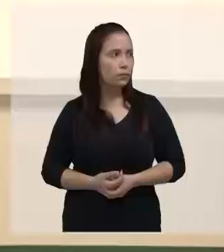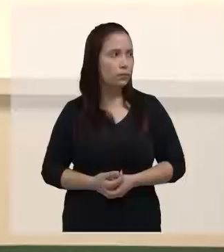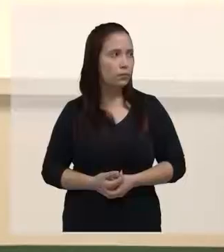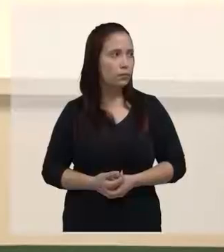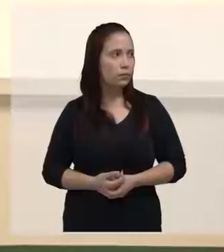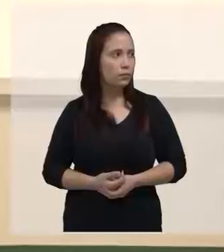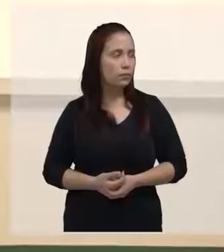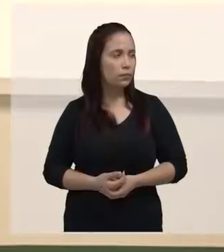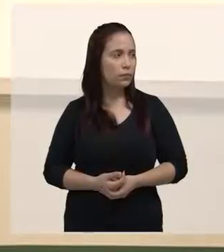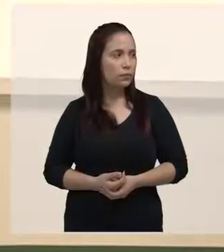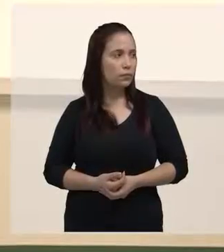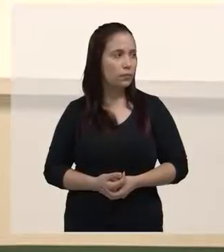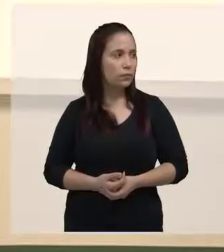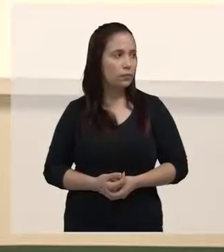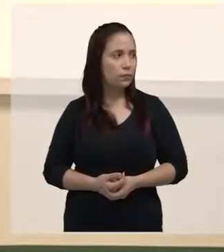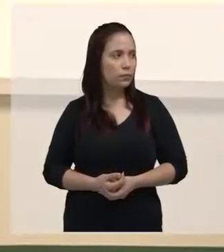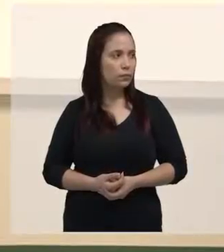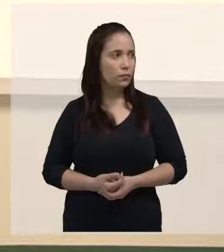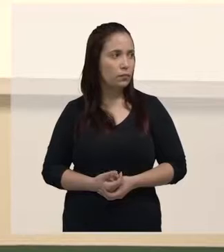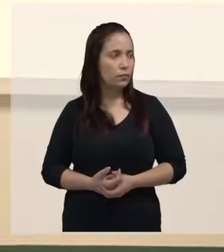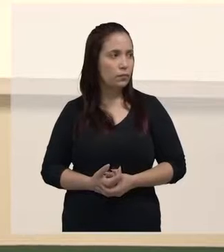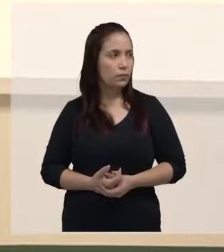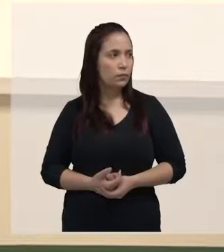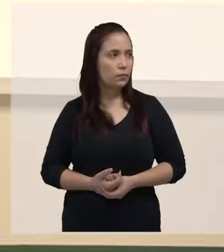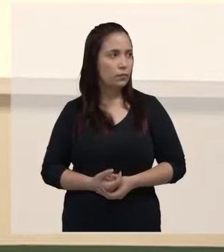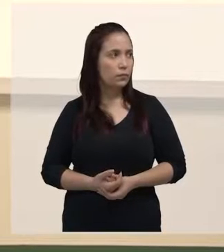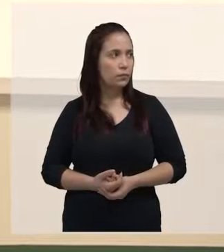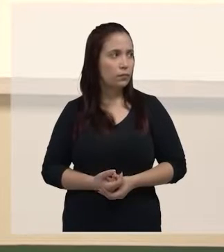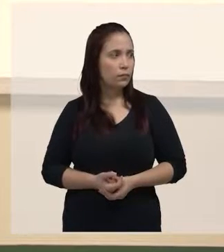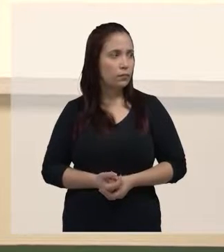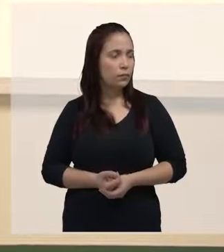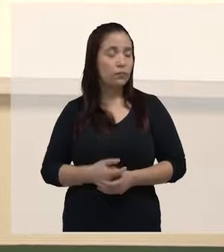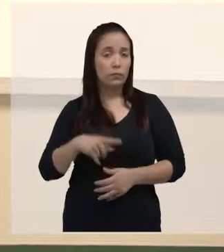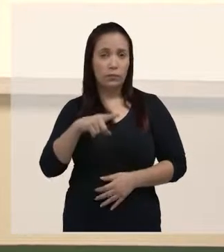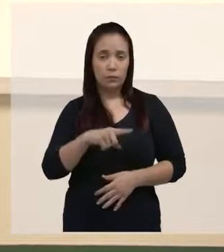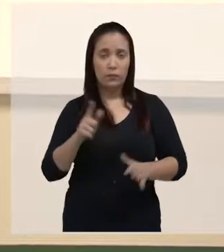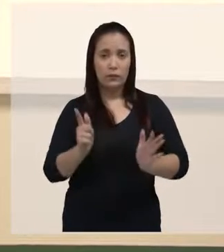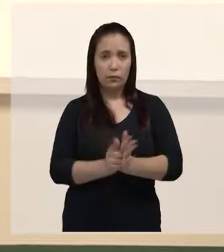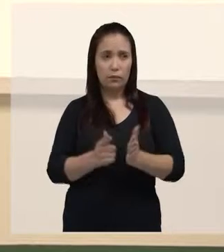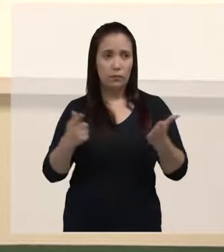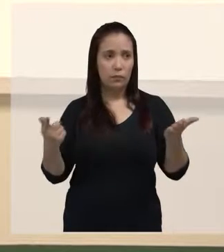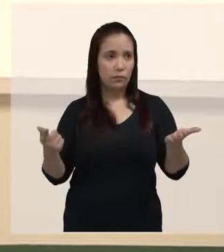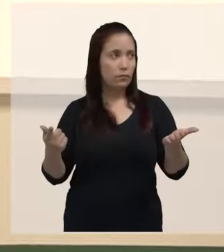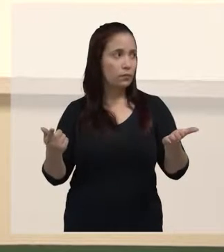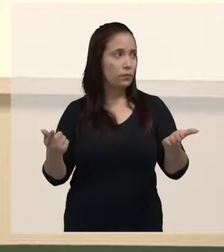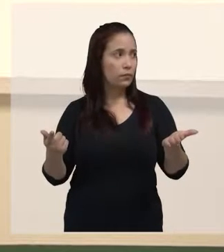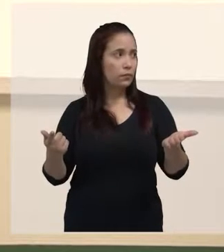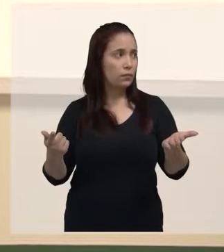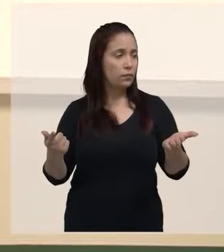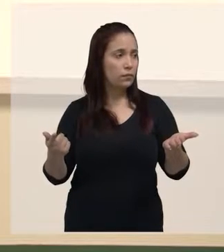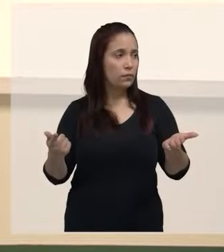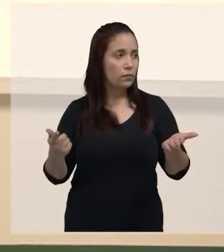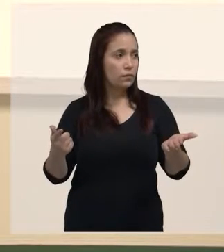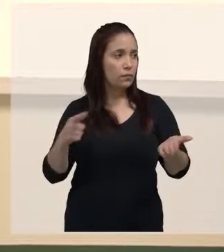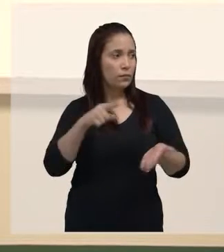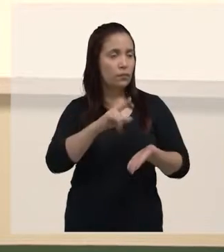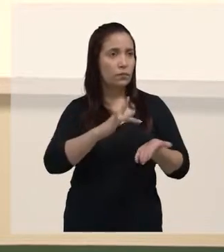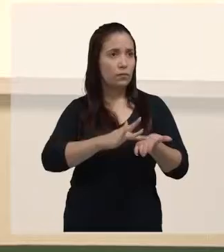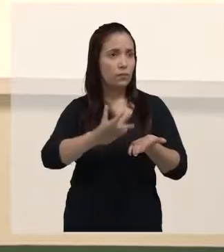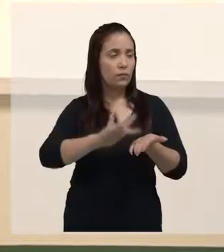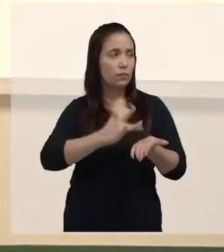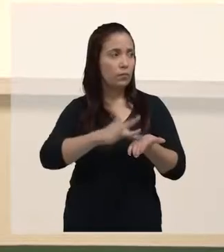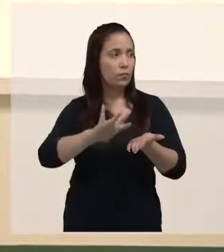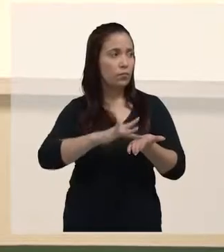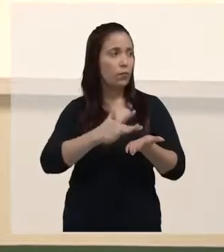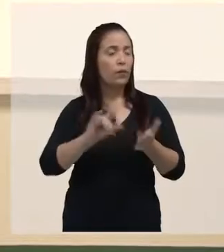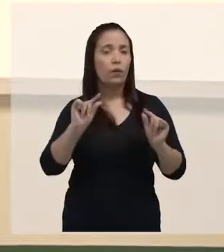só voltar aqui. Coloco de volta. Volte aí, Luiz. Essa capa que está no iPad do Luiz aí que saiu, que é o motivo